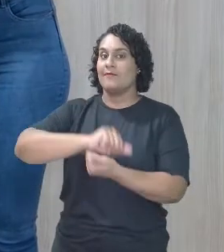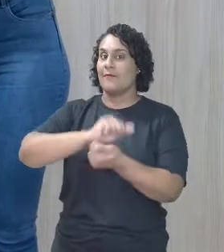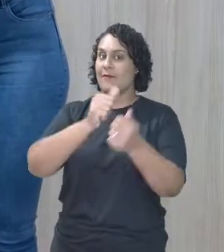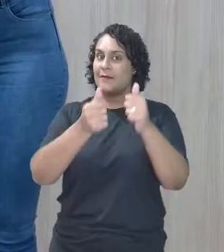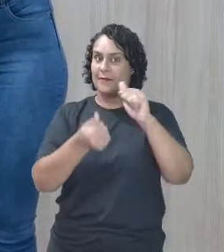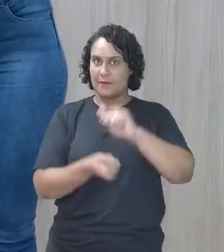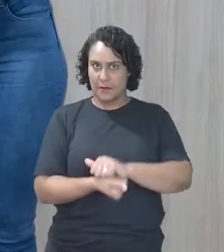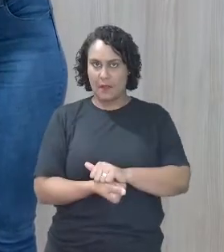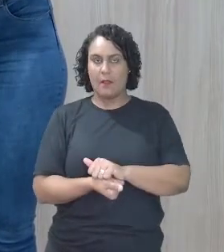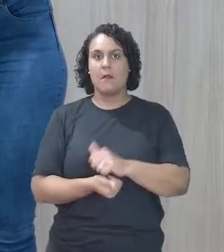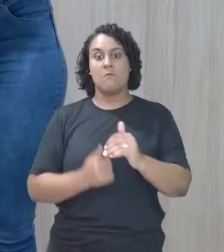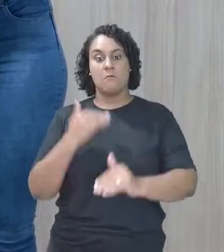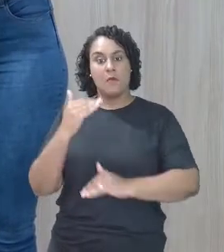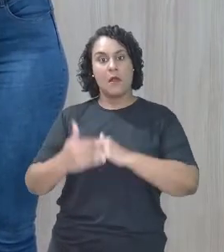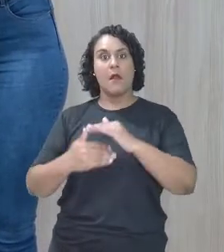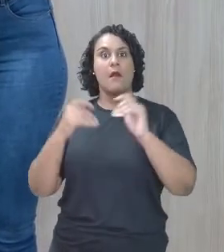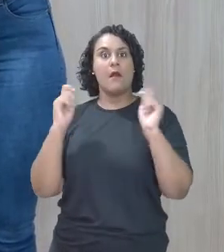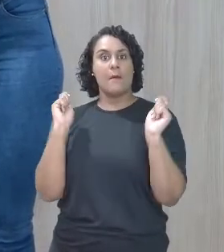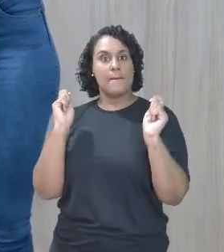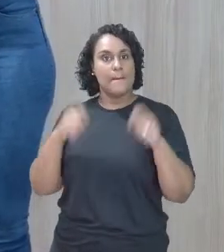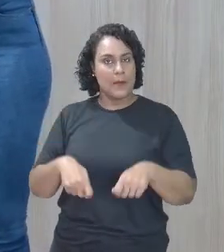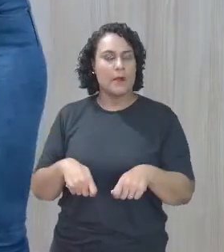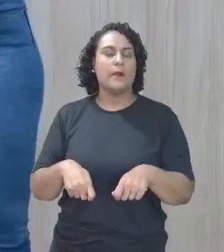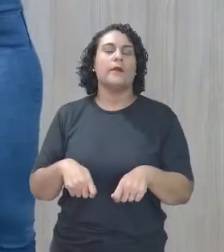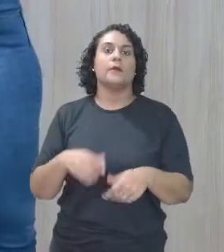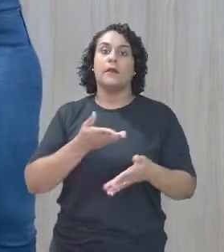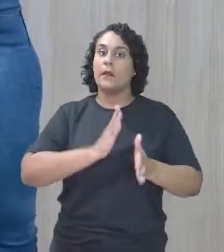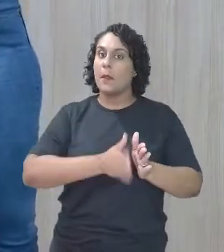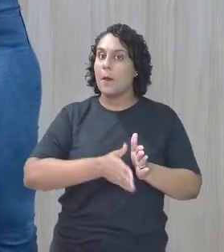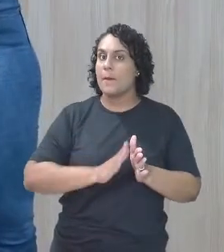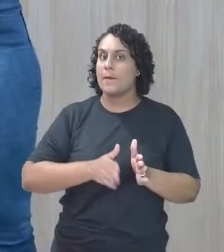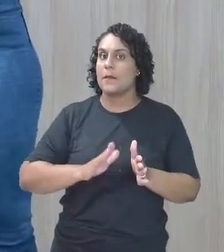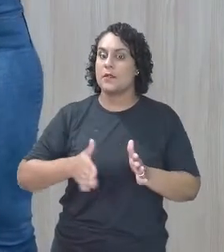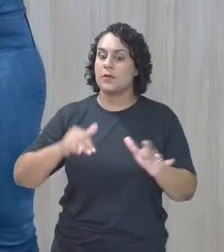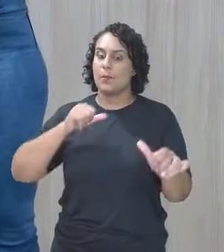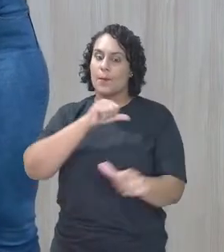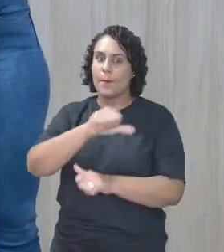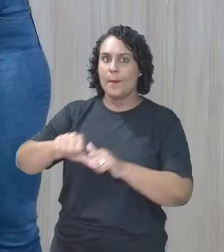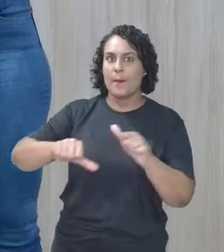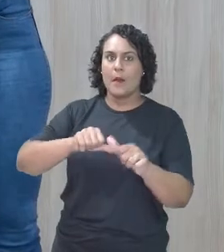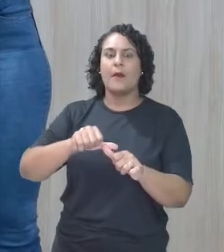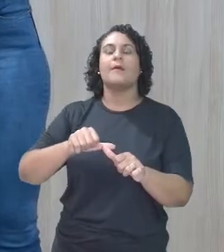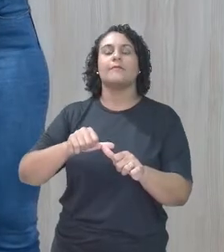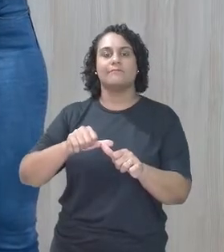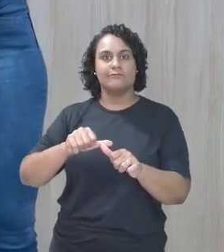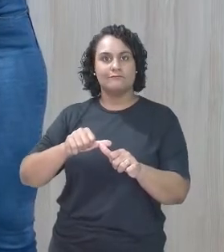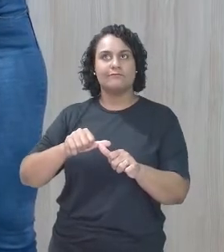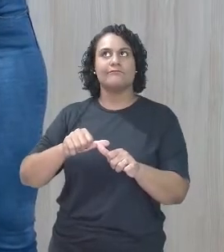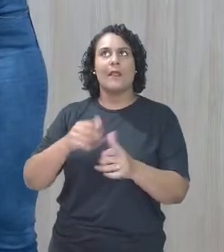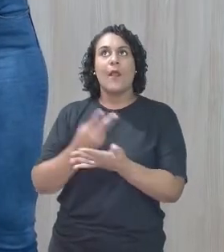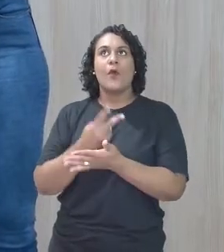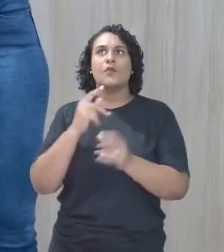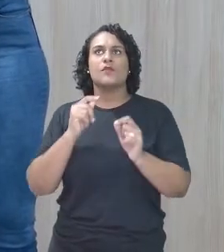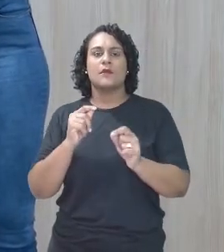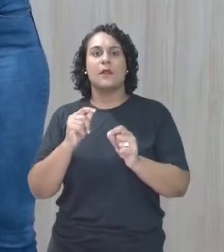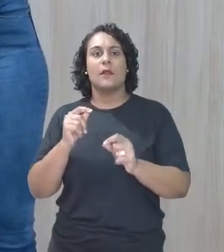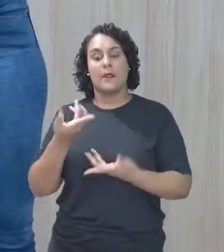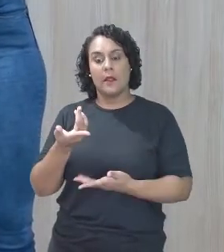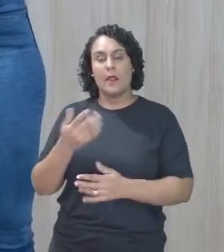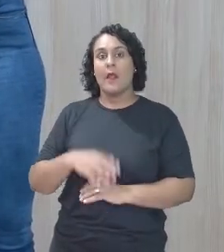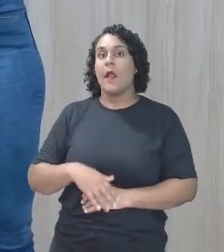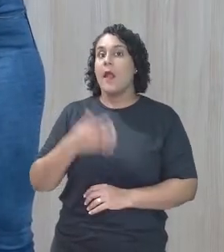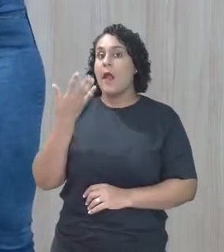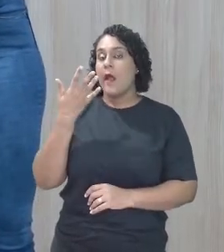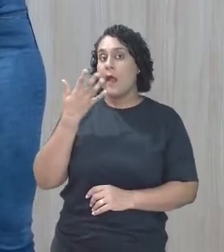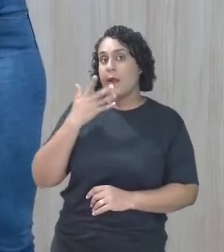adapte, para que ela se desenvolva e para que ela passe por um processo de transformação que faz com que ela permaneça engajada